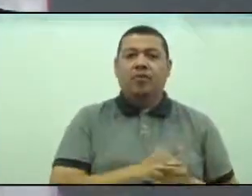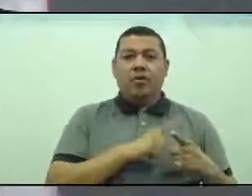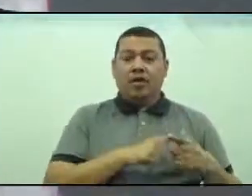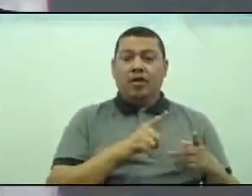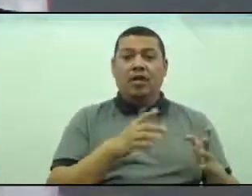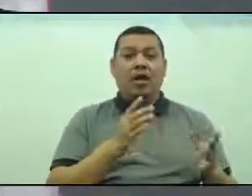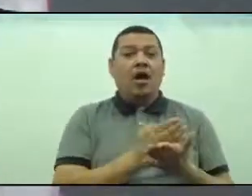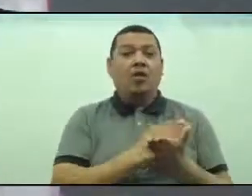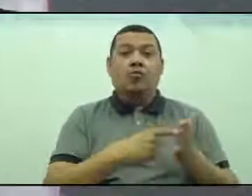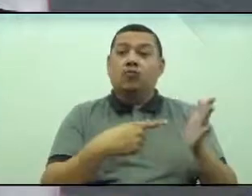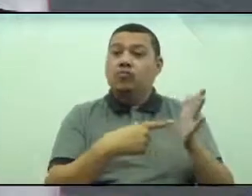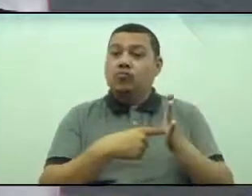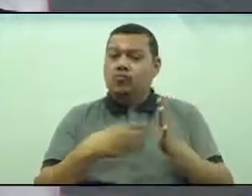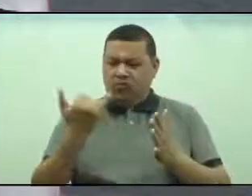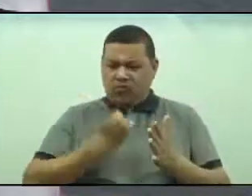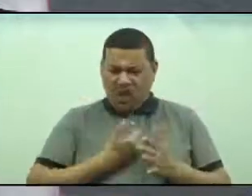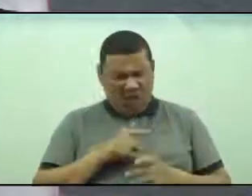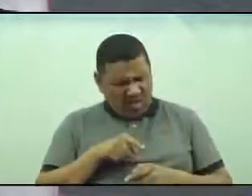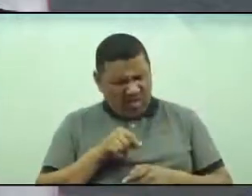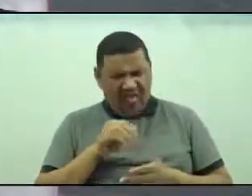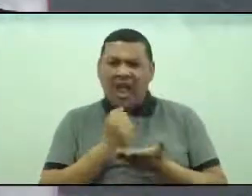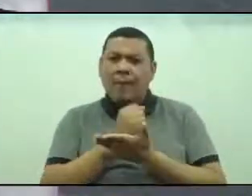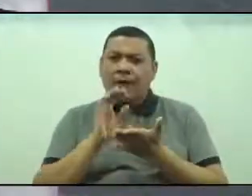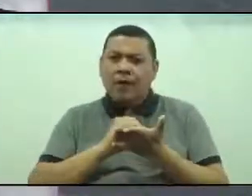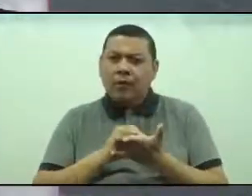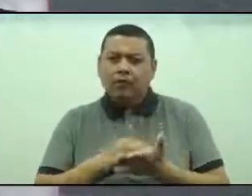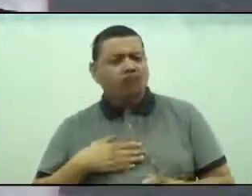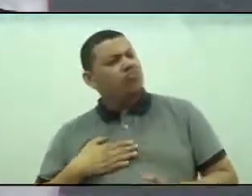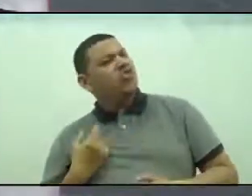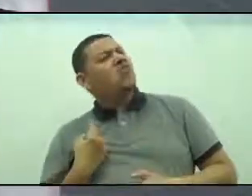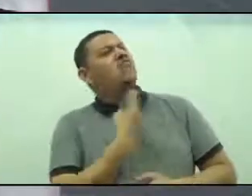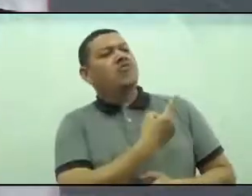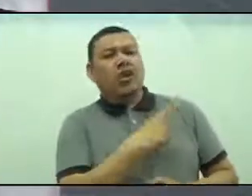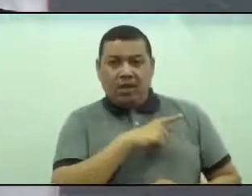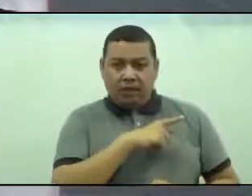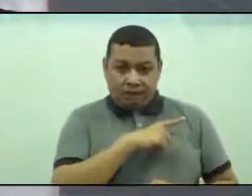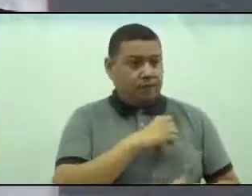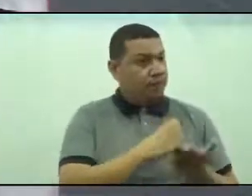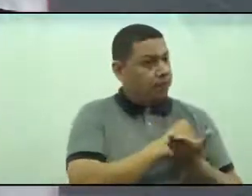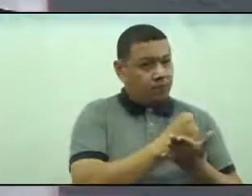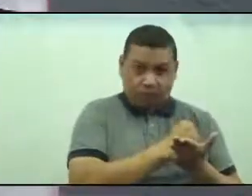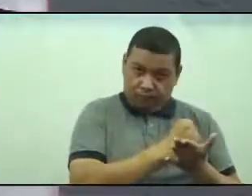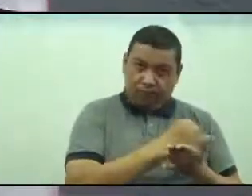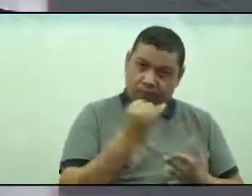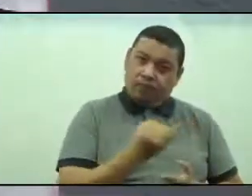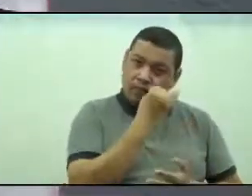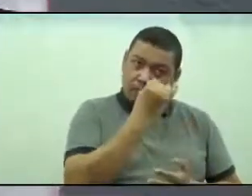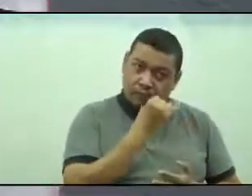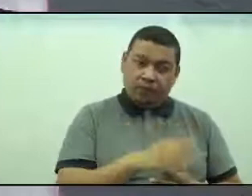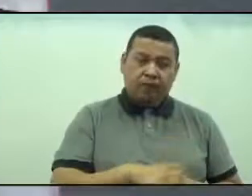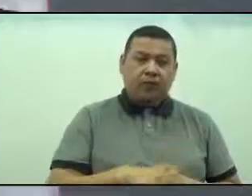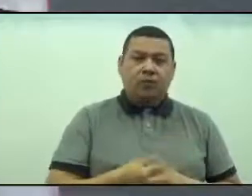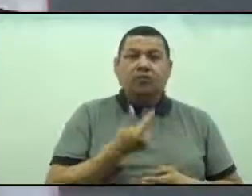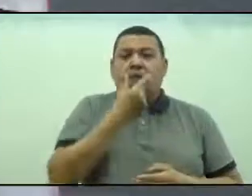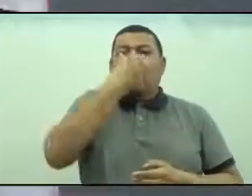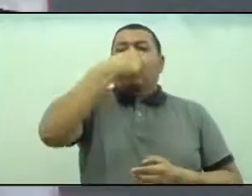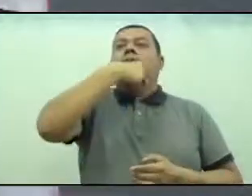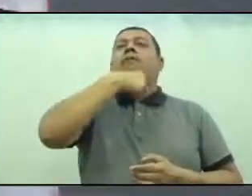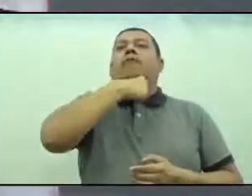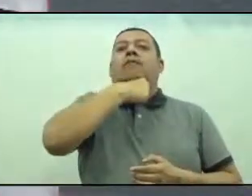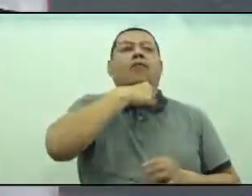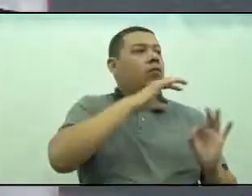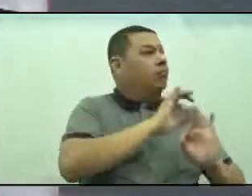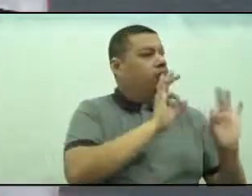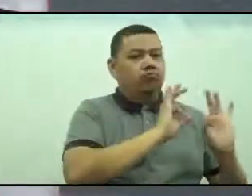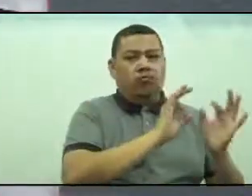que está faltando remédio. Fui lá, todos os remédios de suma importância para intubação, para sedação, não está faltando